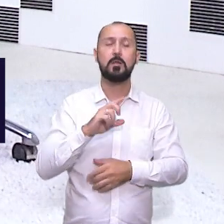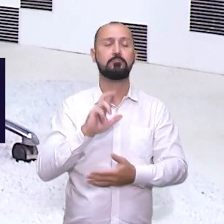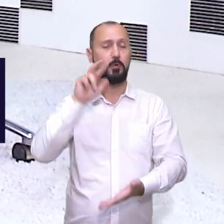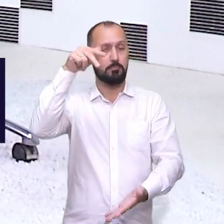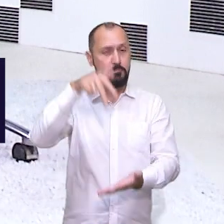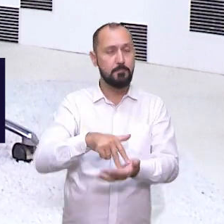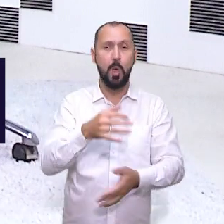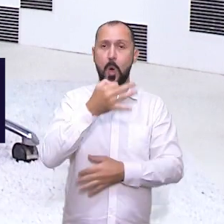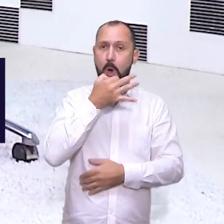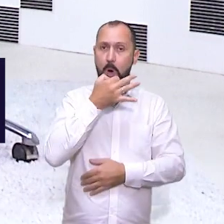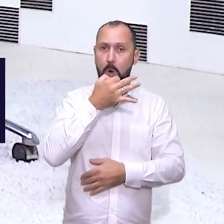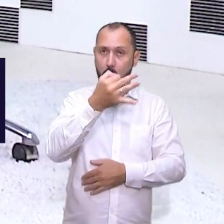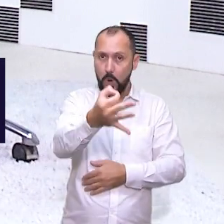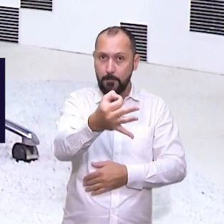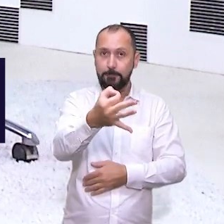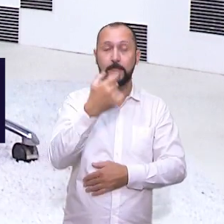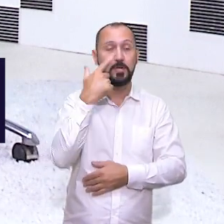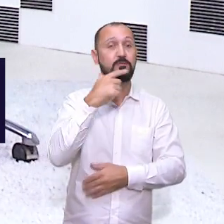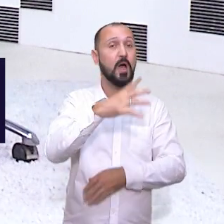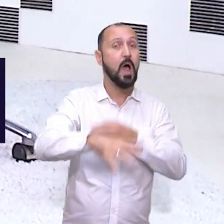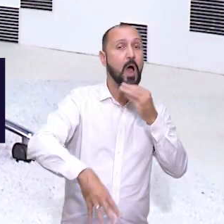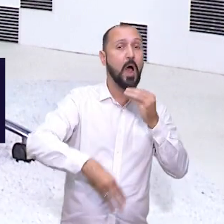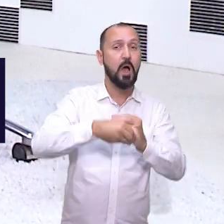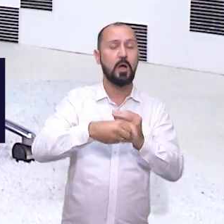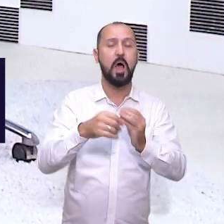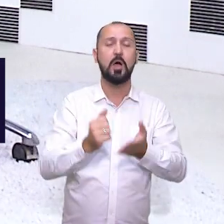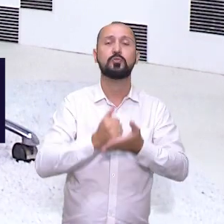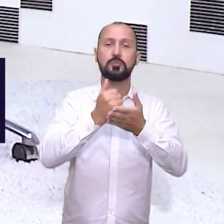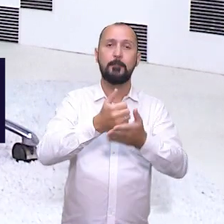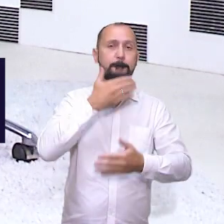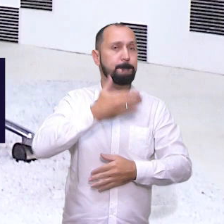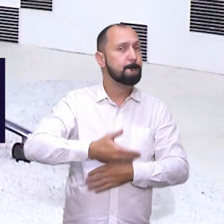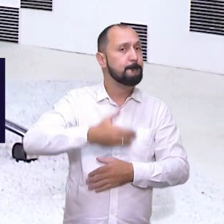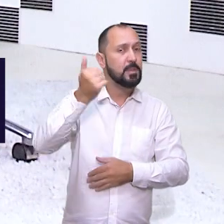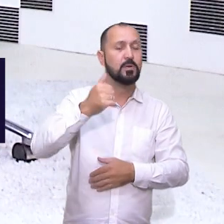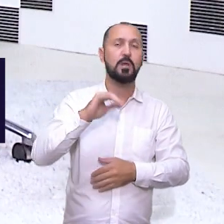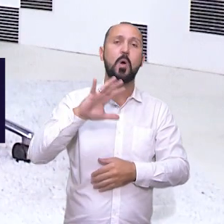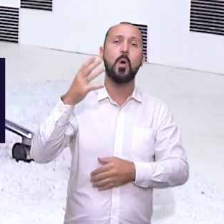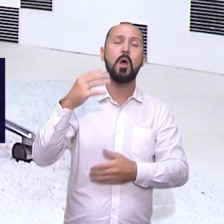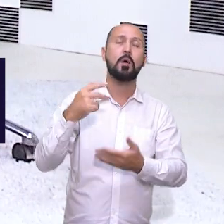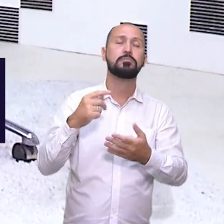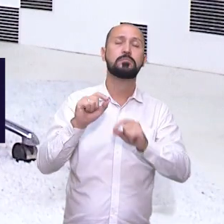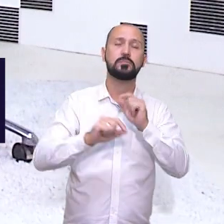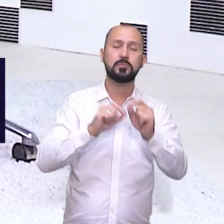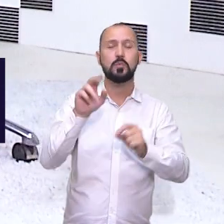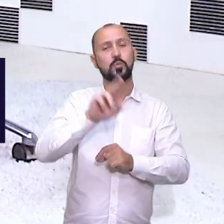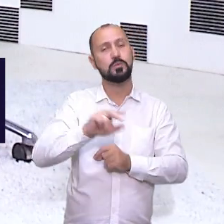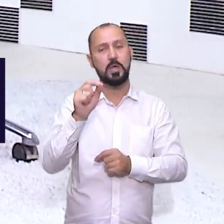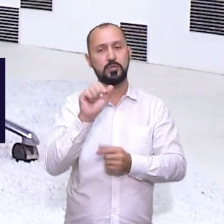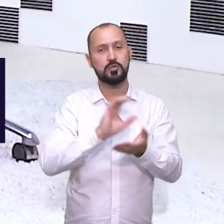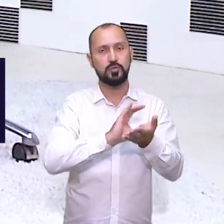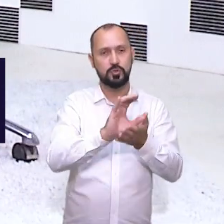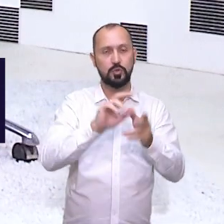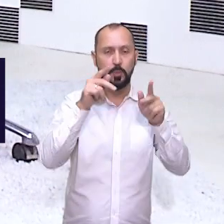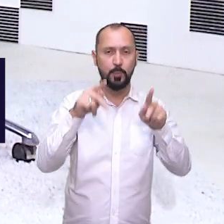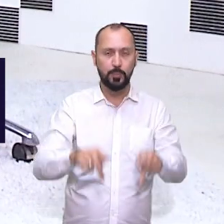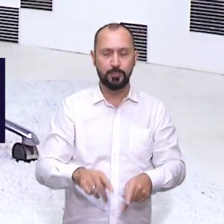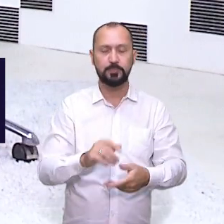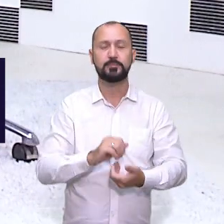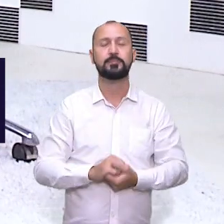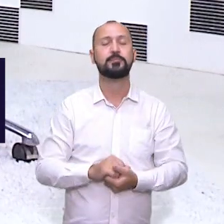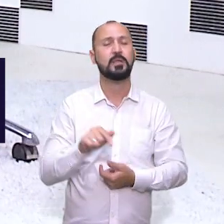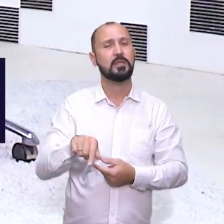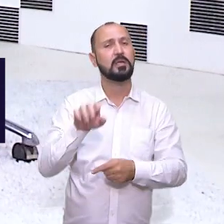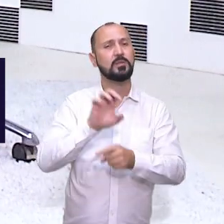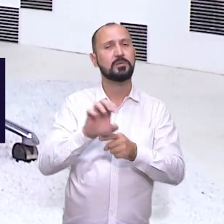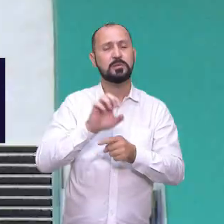vez de criar uma polêmica, vai dar uma opinião, que aí essa opinião vai colaborar efetivamente para a gente melhorar o funcionamento do uso